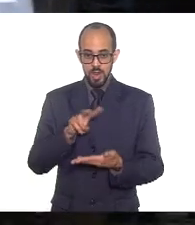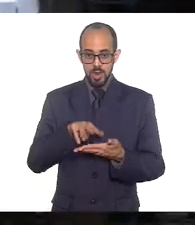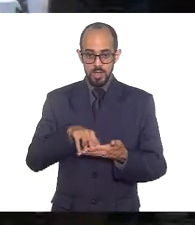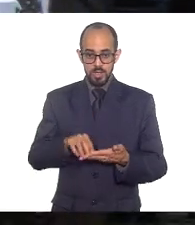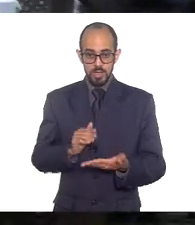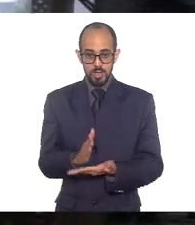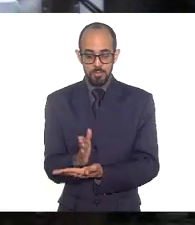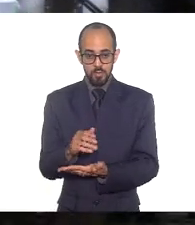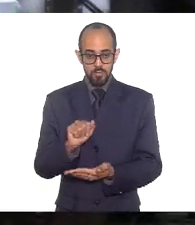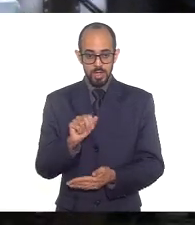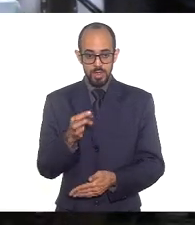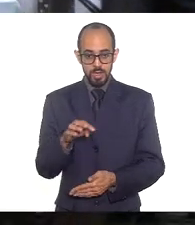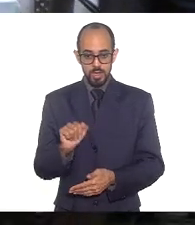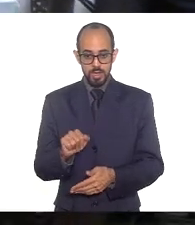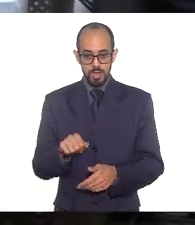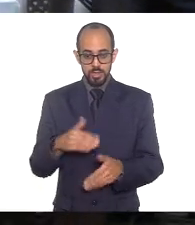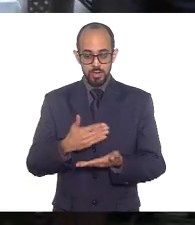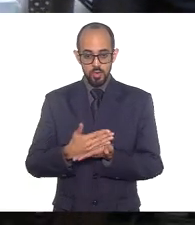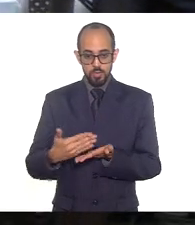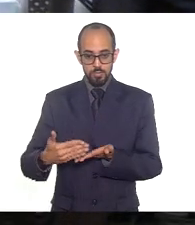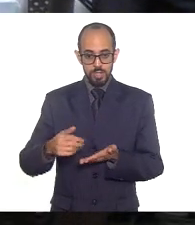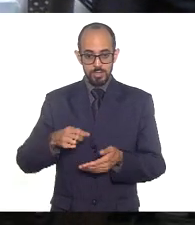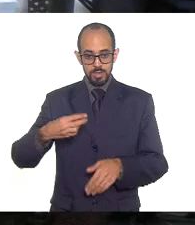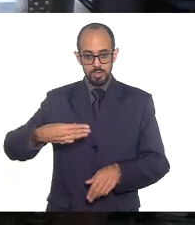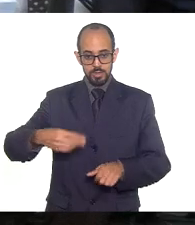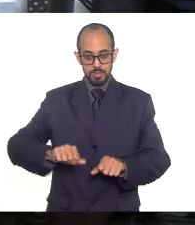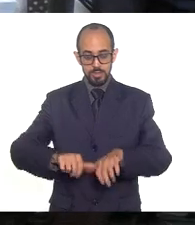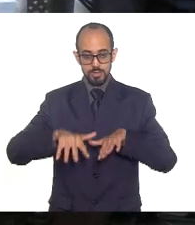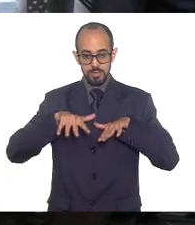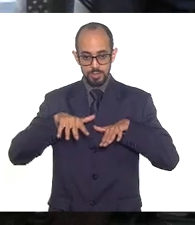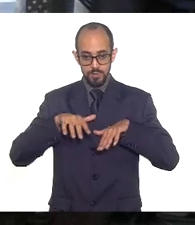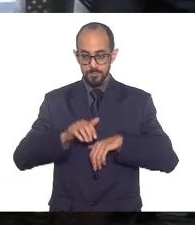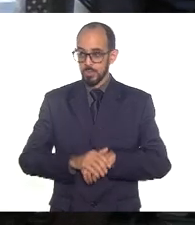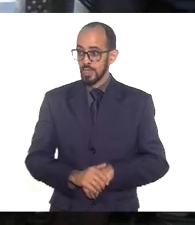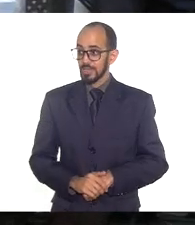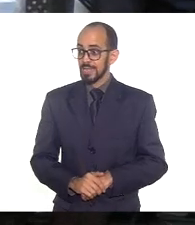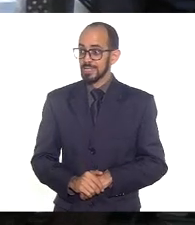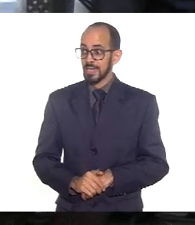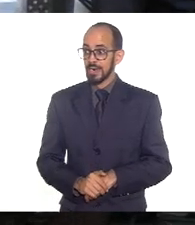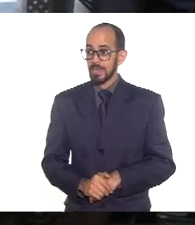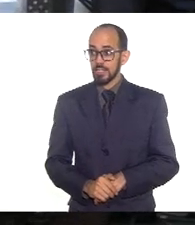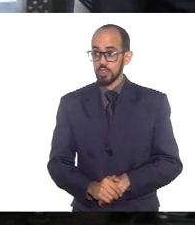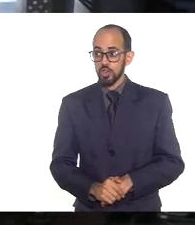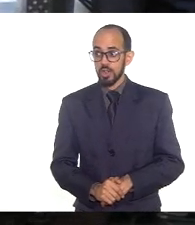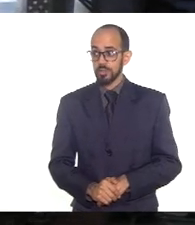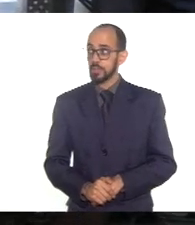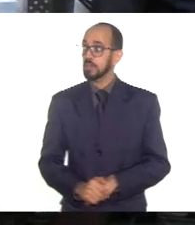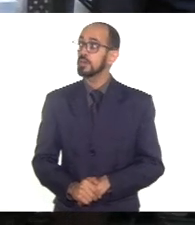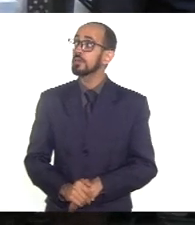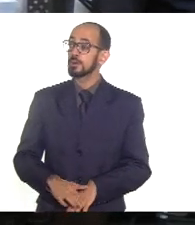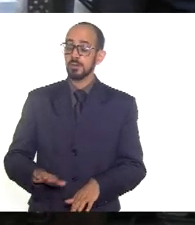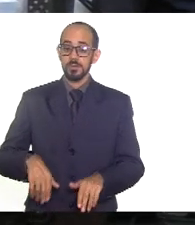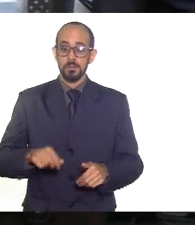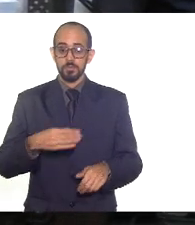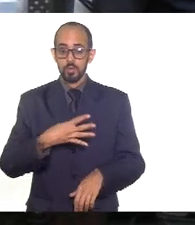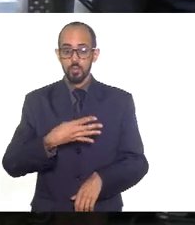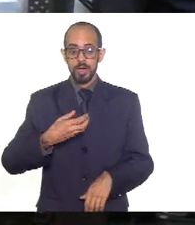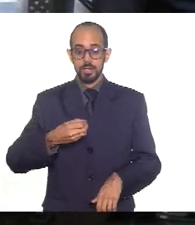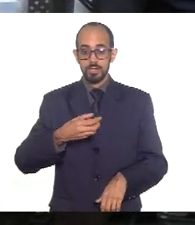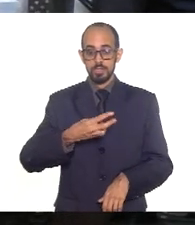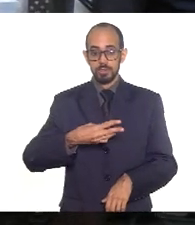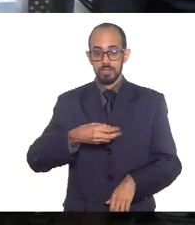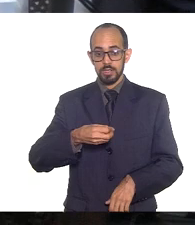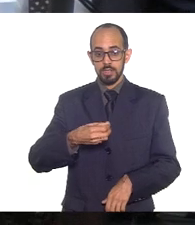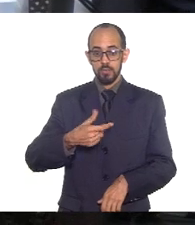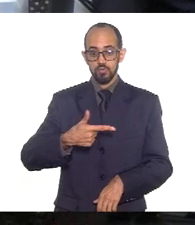aprovada a ata passa-se a ordem da terceira sessão de narguilé anuncio em regime de urgência em votação a discussão um projeto de lei 4030